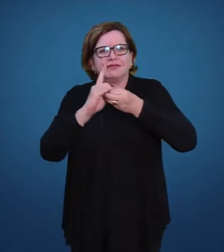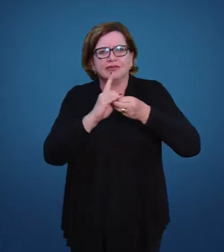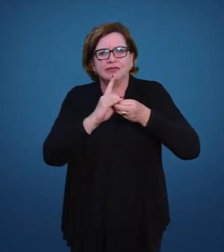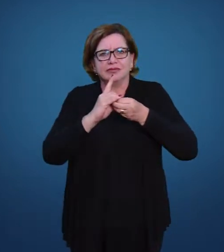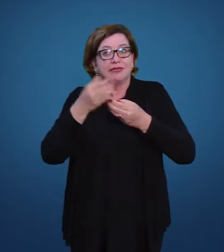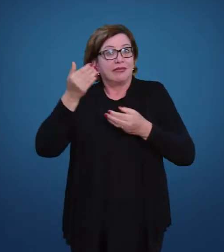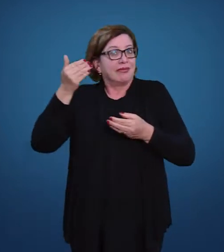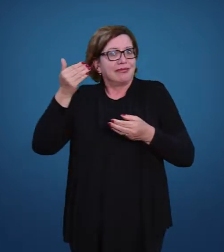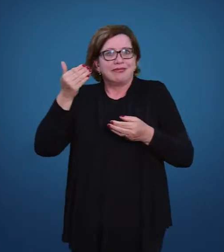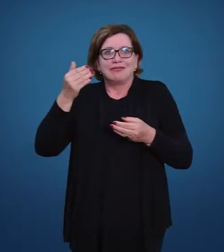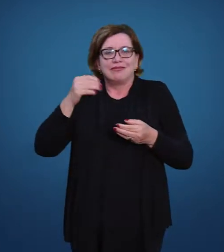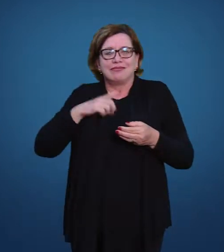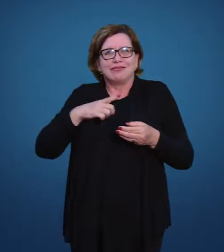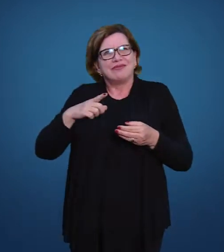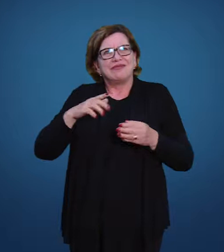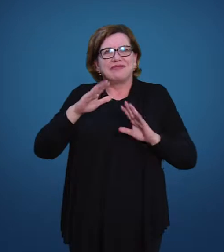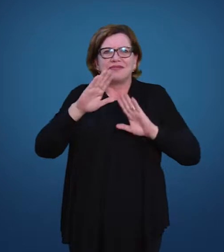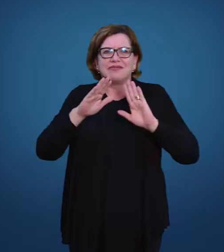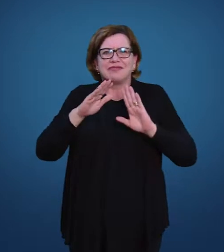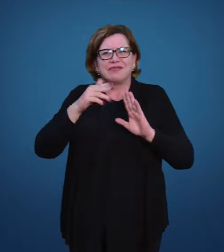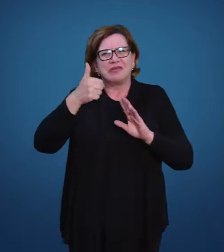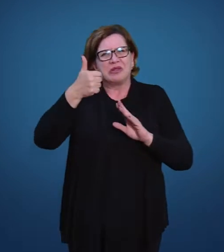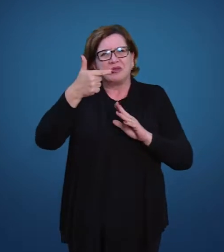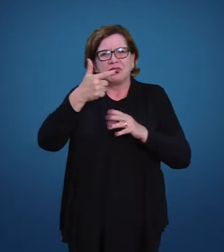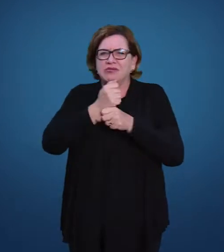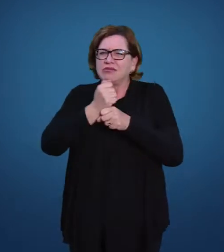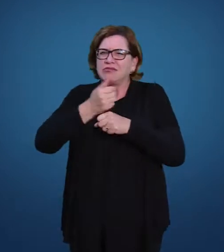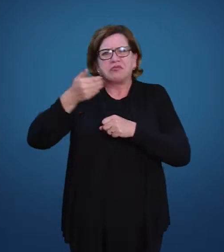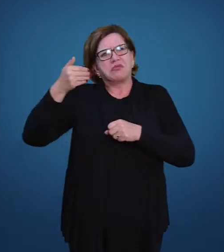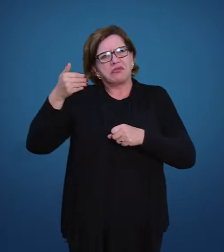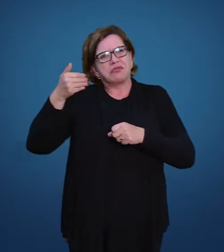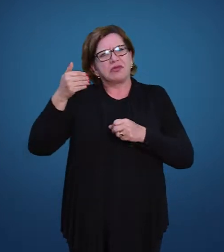não víamos há uns 12 anos,